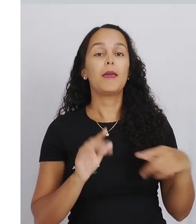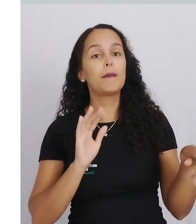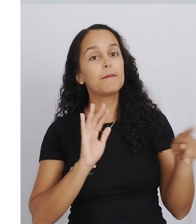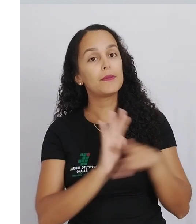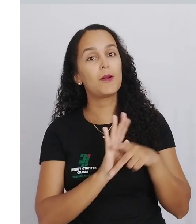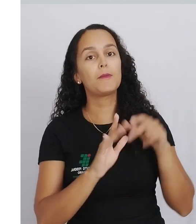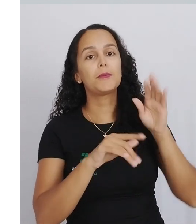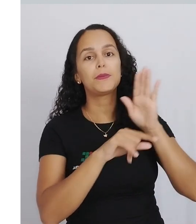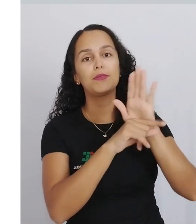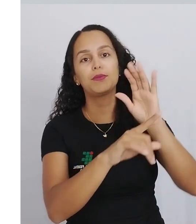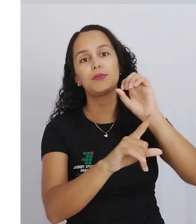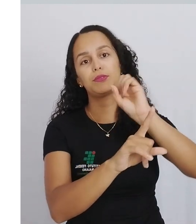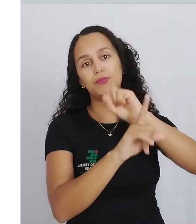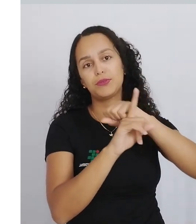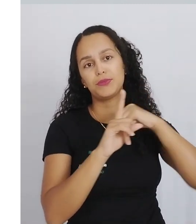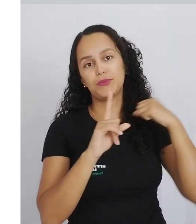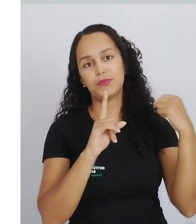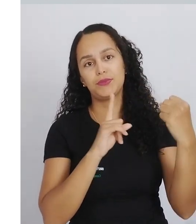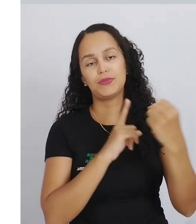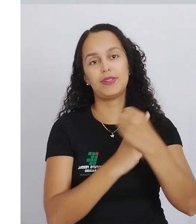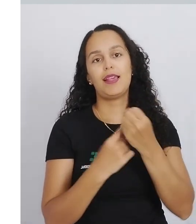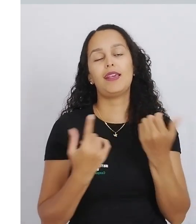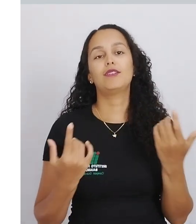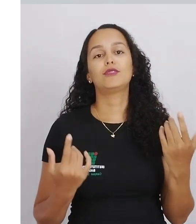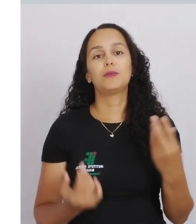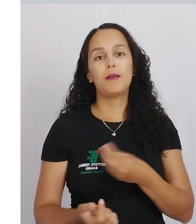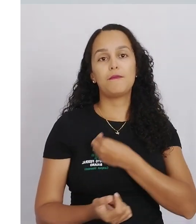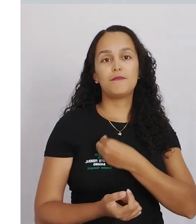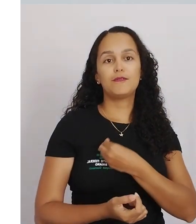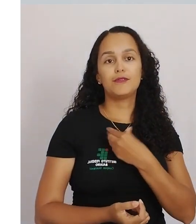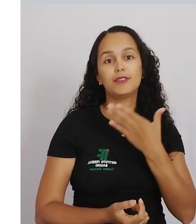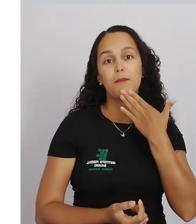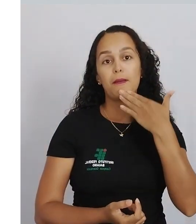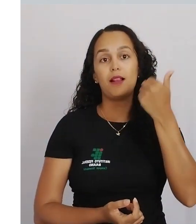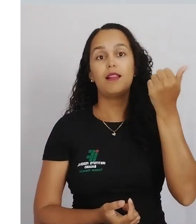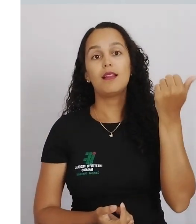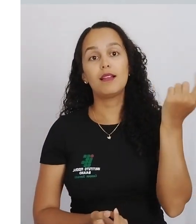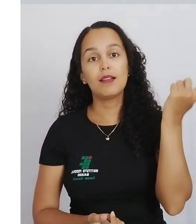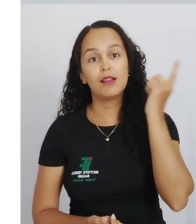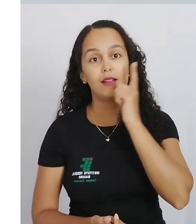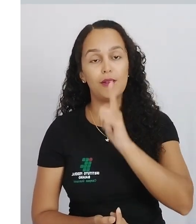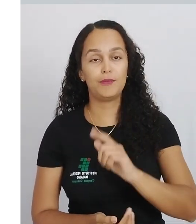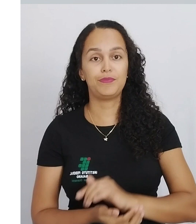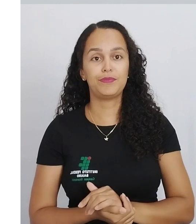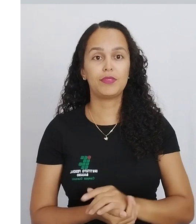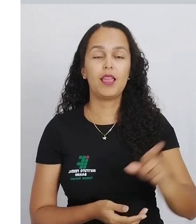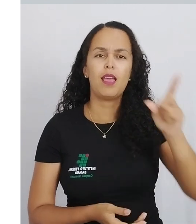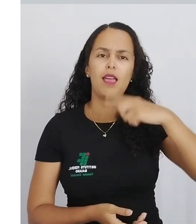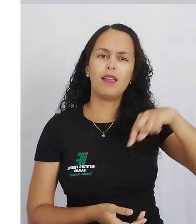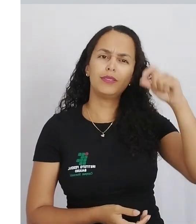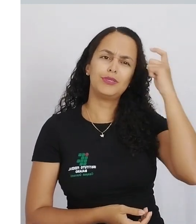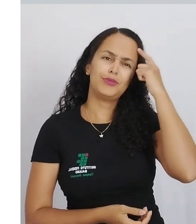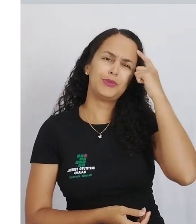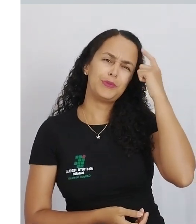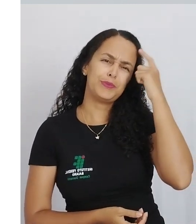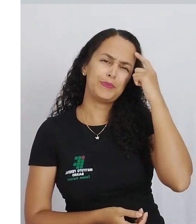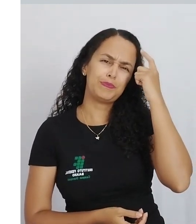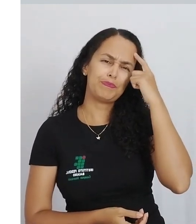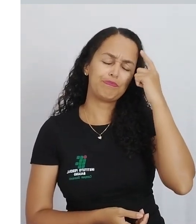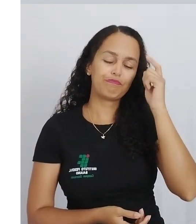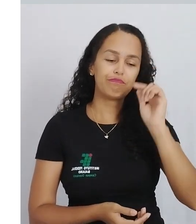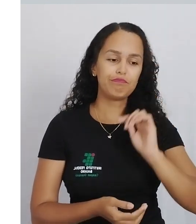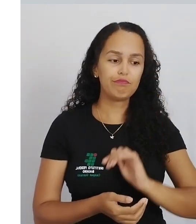é construído pensando na sociedade, né? Na melhora de vida da sociedade, né? E aí a gente pensa,